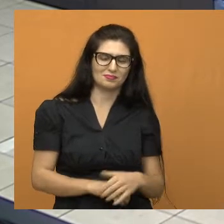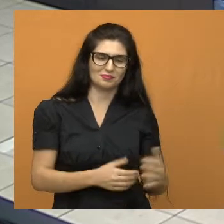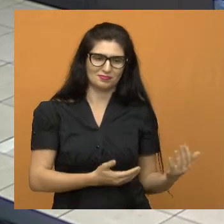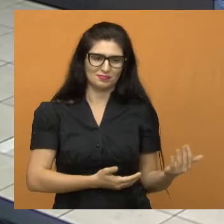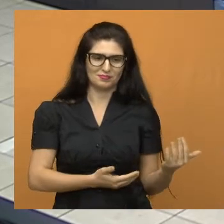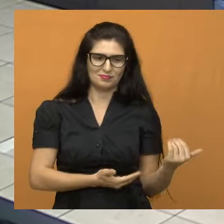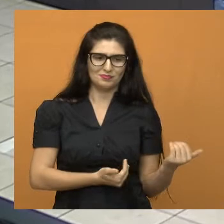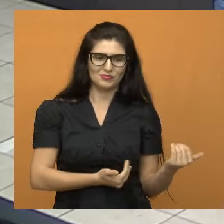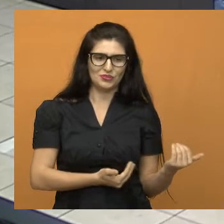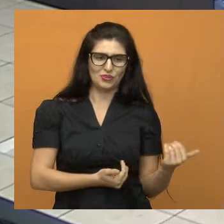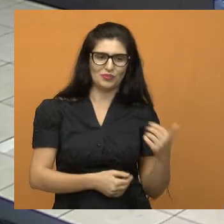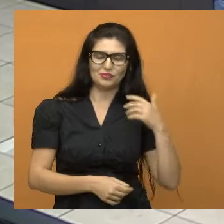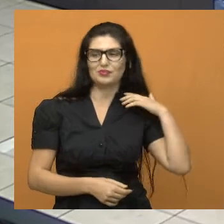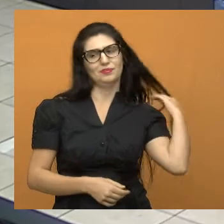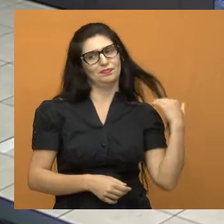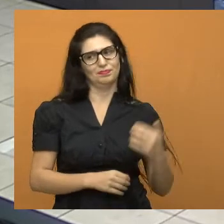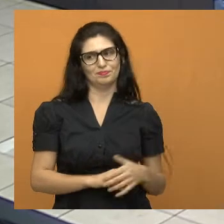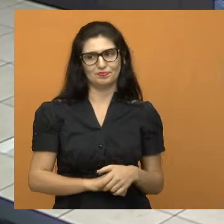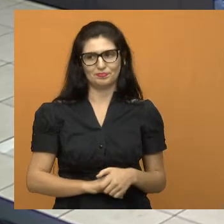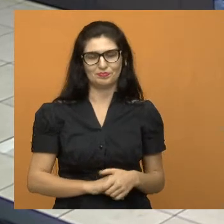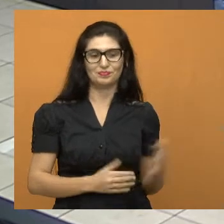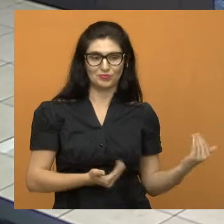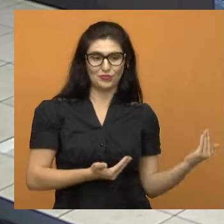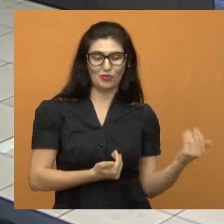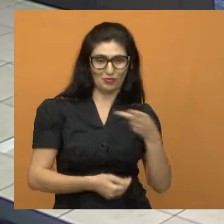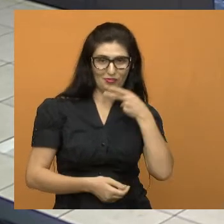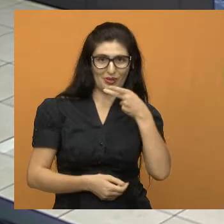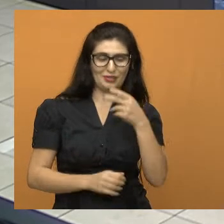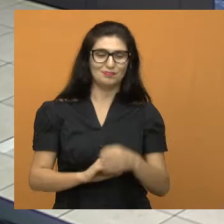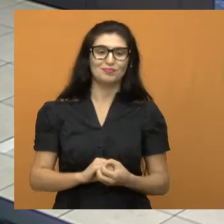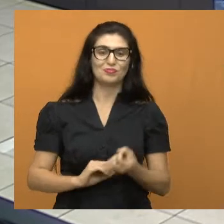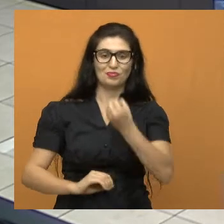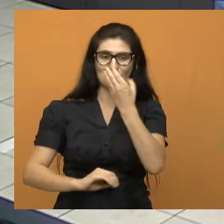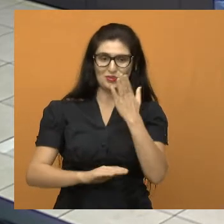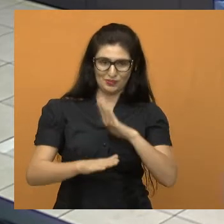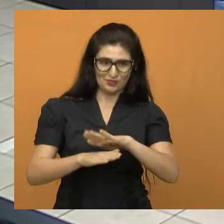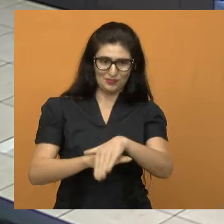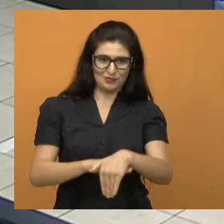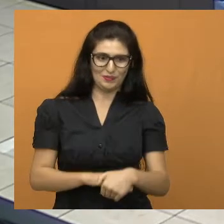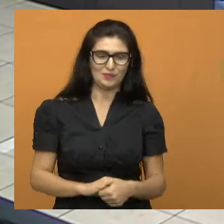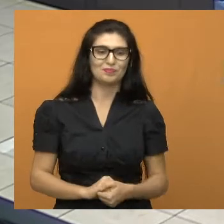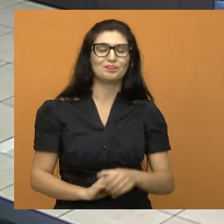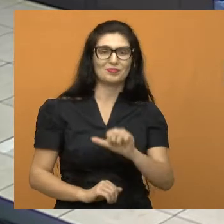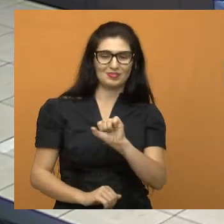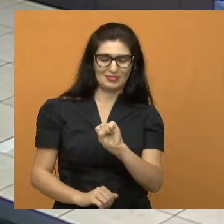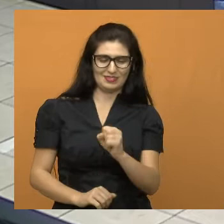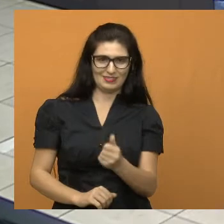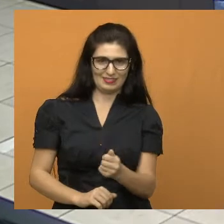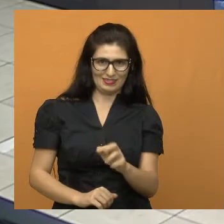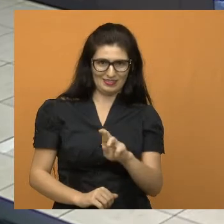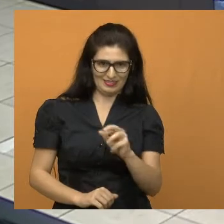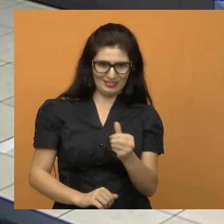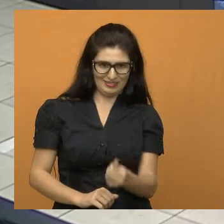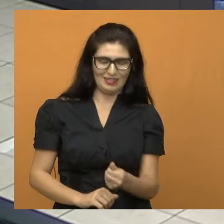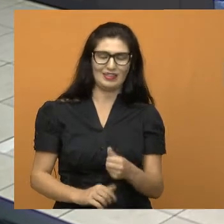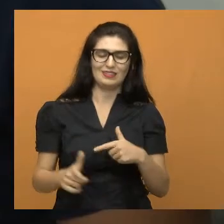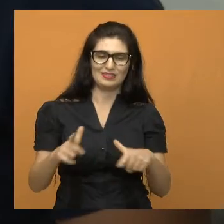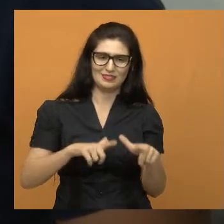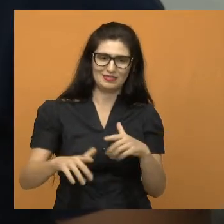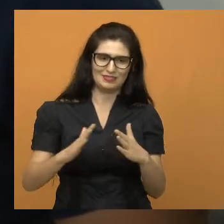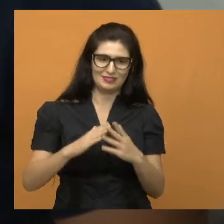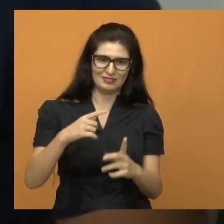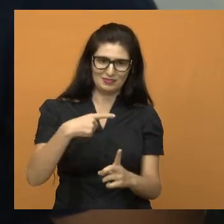Juventude, pensei que não ia se manifestar. Vamos lá. Boa noite, eu sou a Sara, sou da Pastoral da